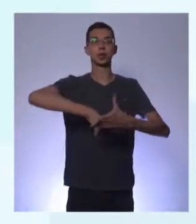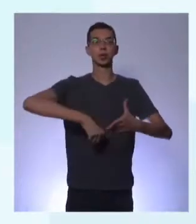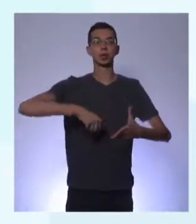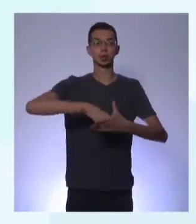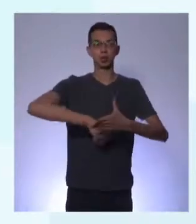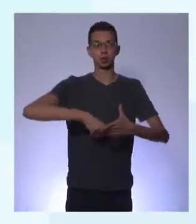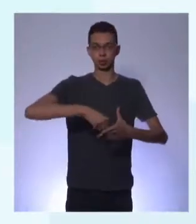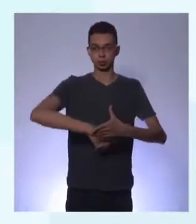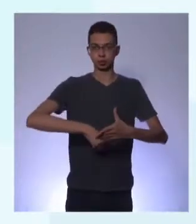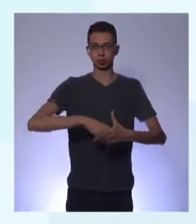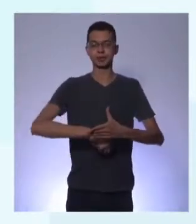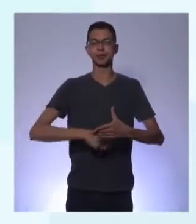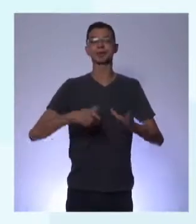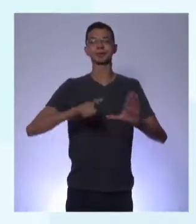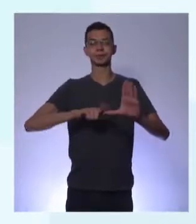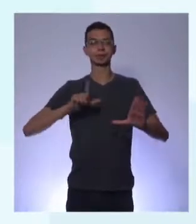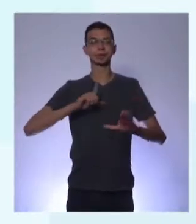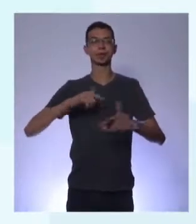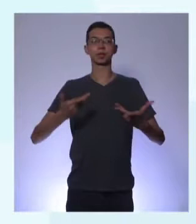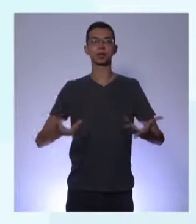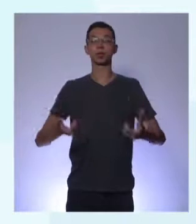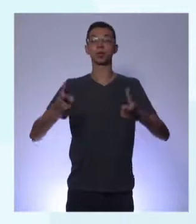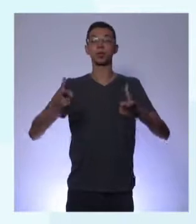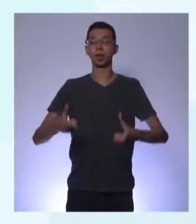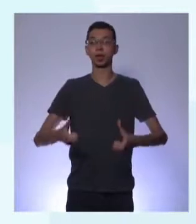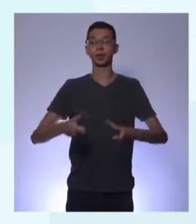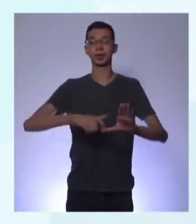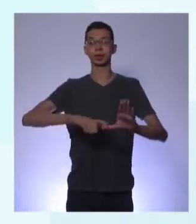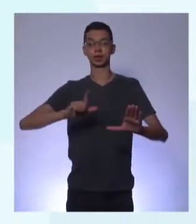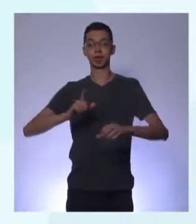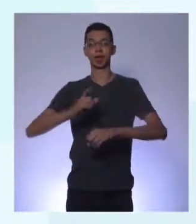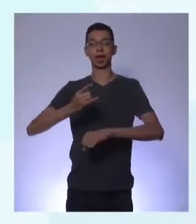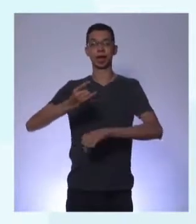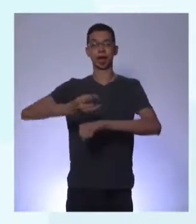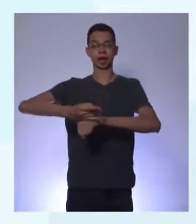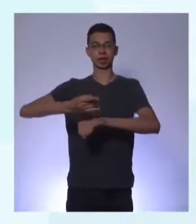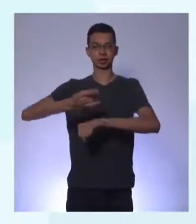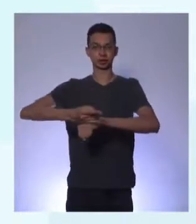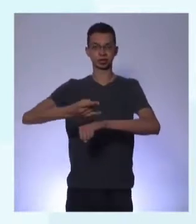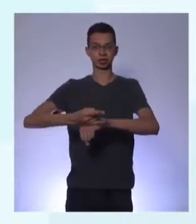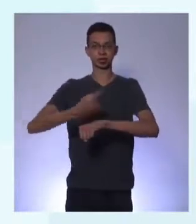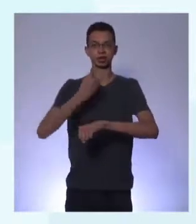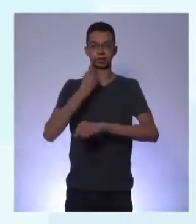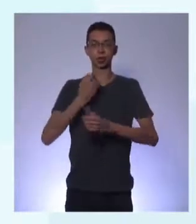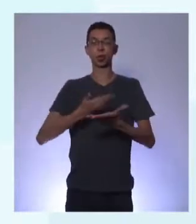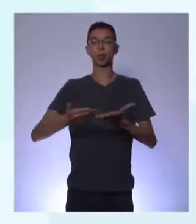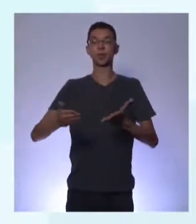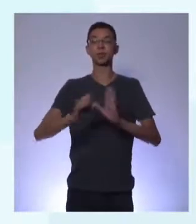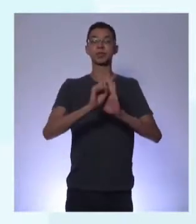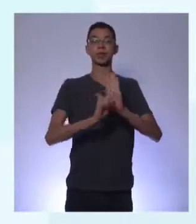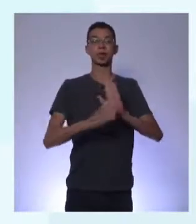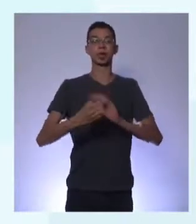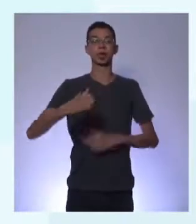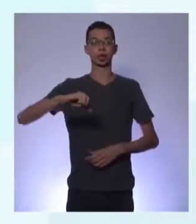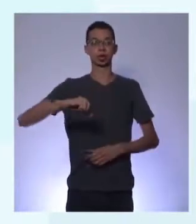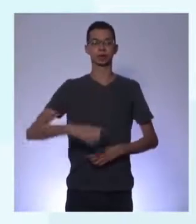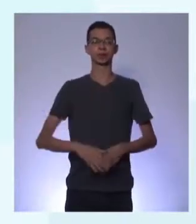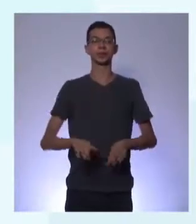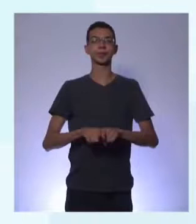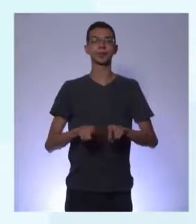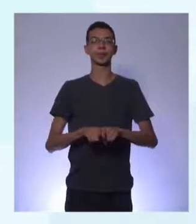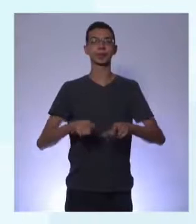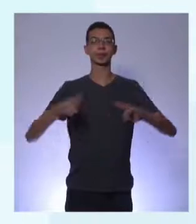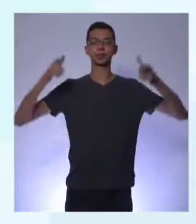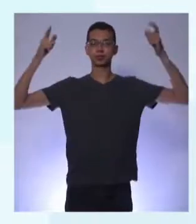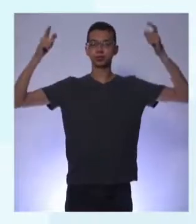pela independência. Então nós teremos a independência do Haiti, aí no começo do século XIX, do México